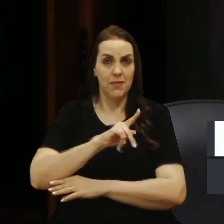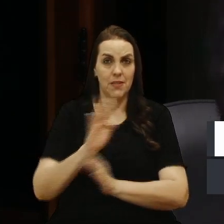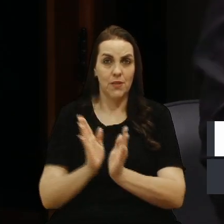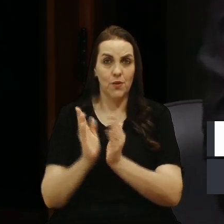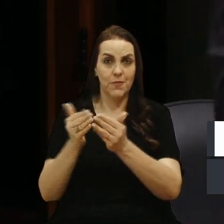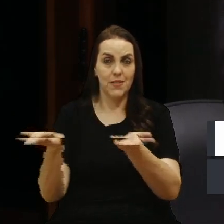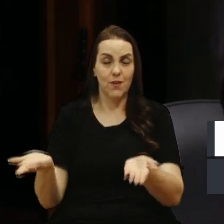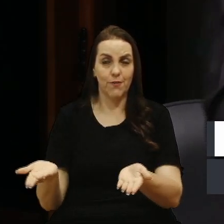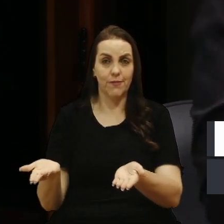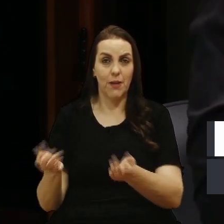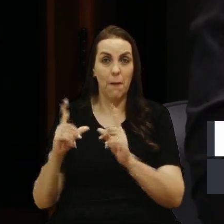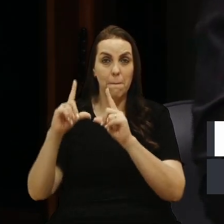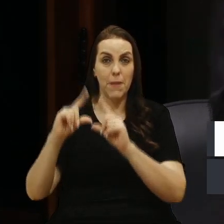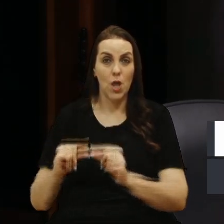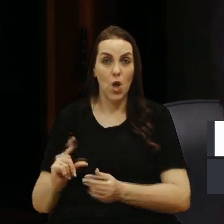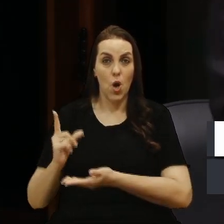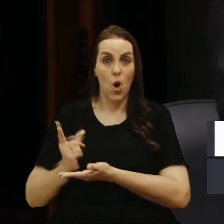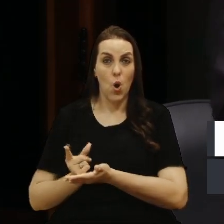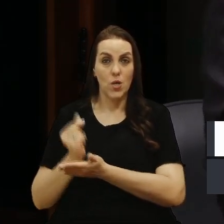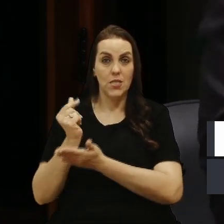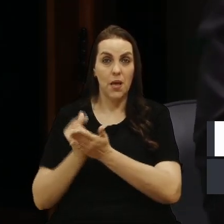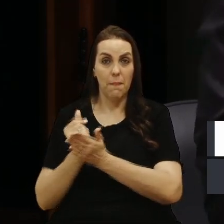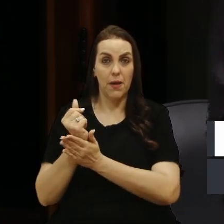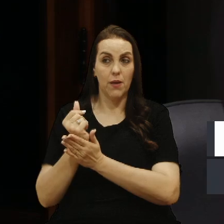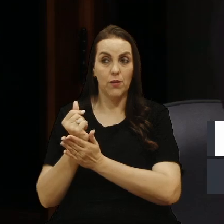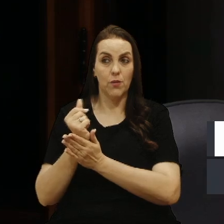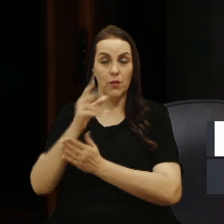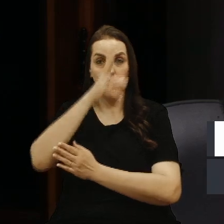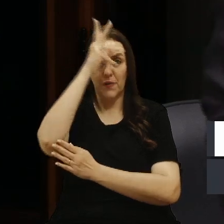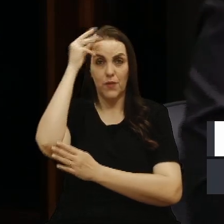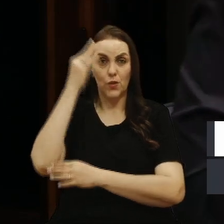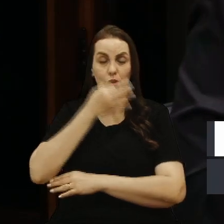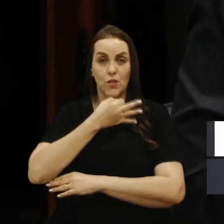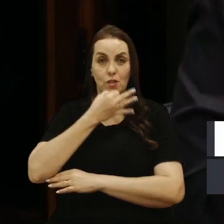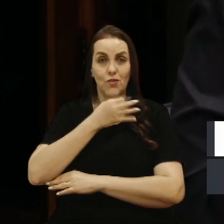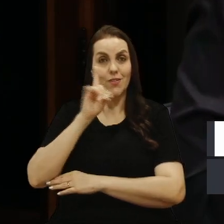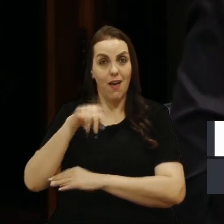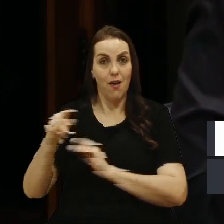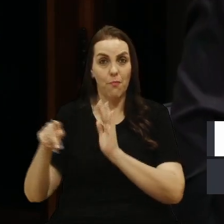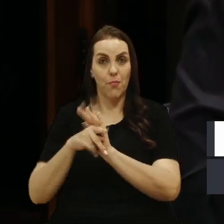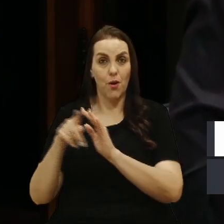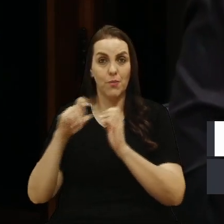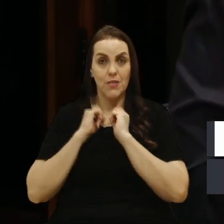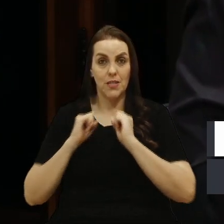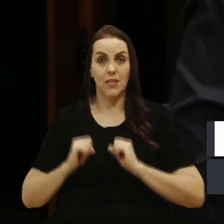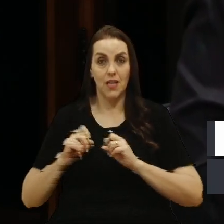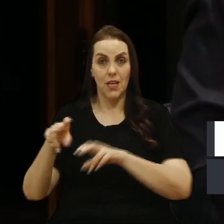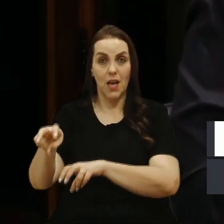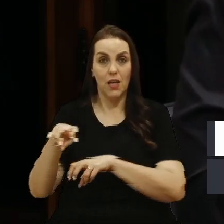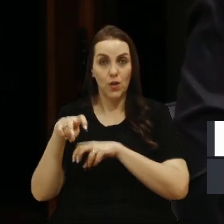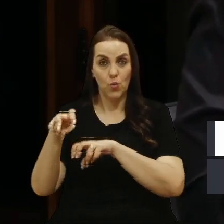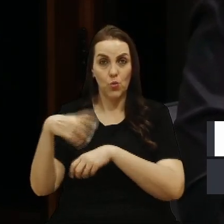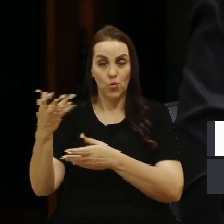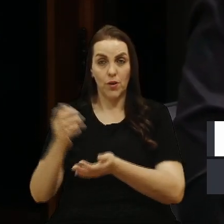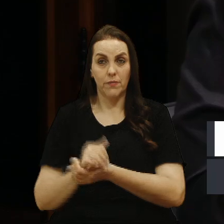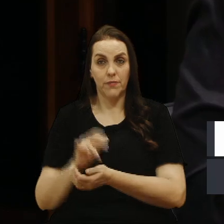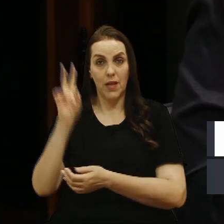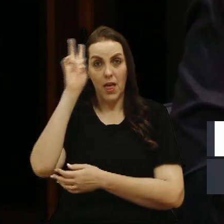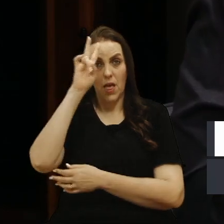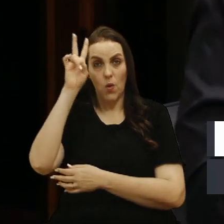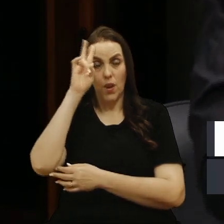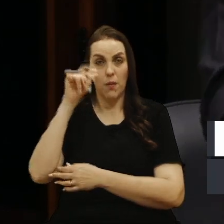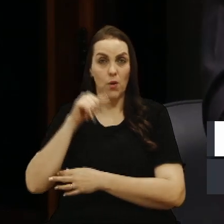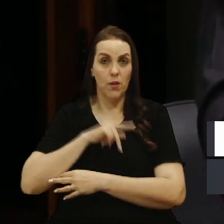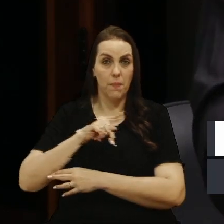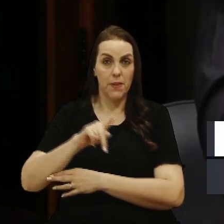o menor orçamento da Prefeitura de Caxias do Sul é da Secretaria de Agricultura. Eu lembro que quando fui presidente